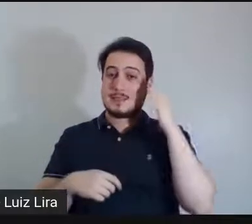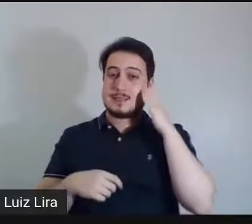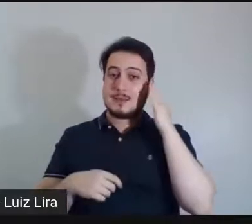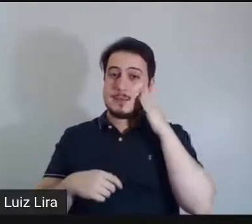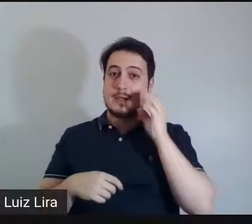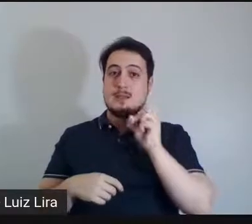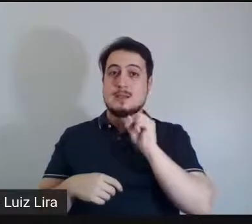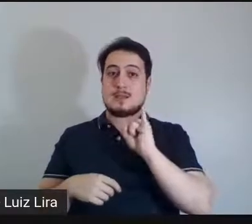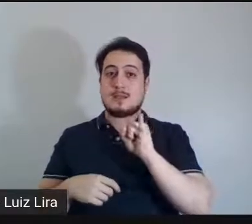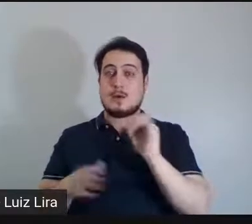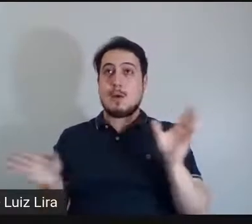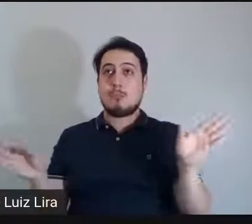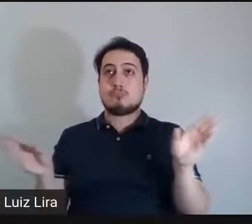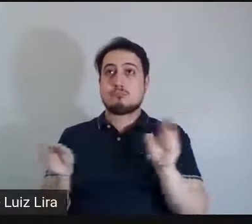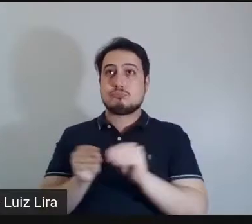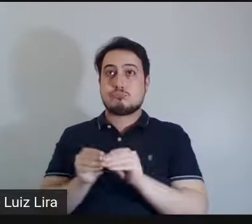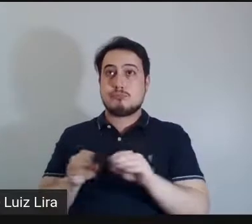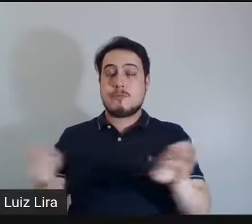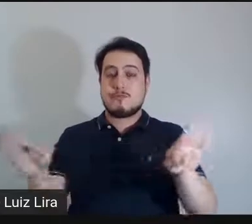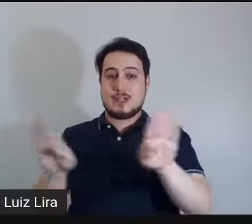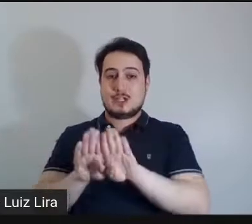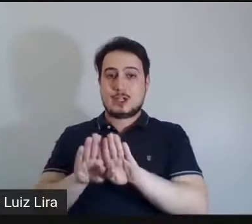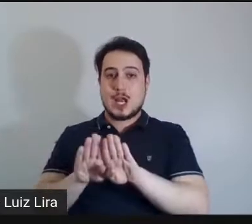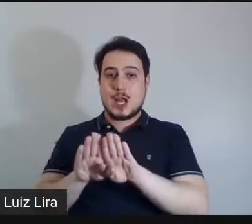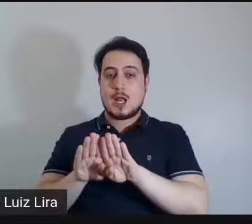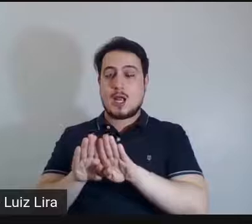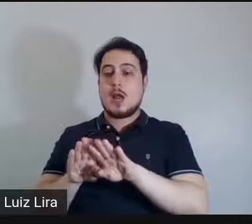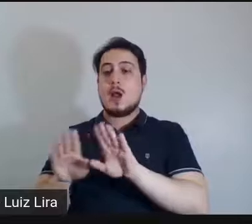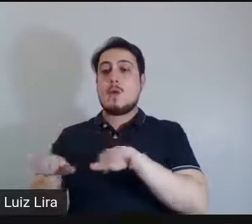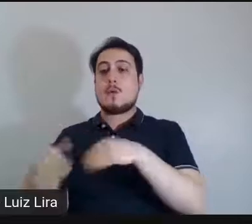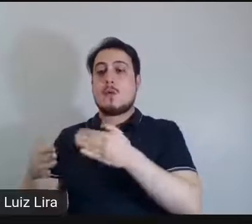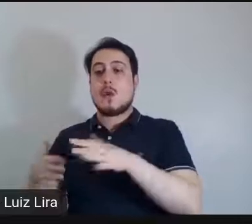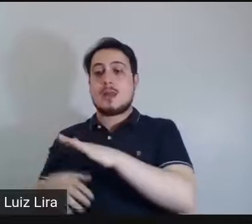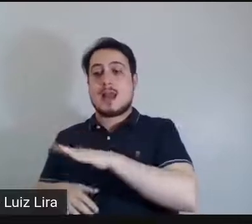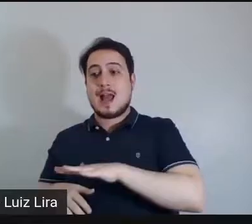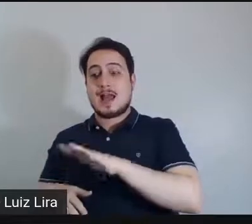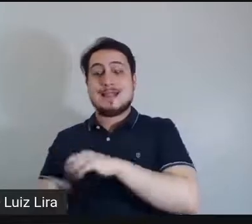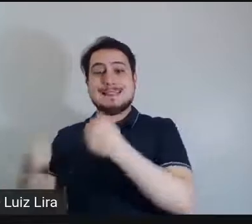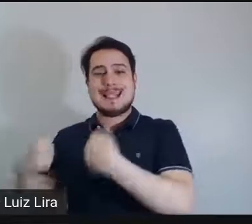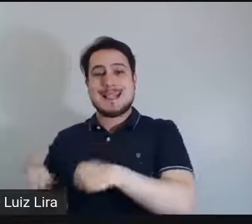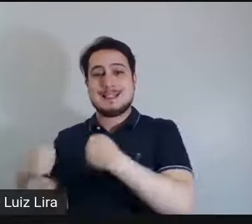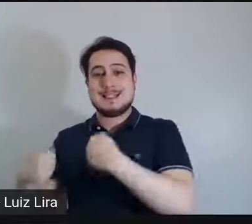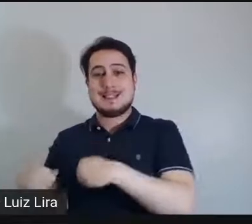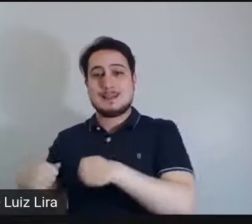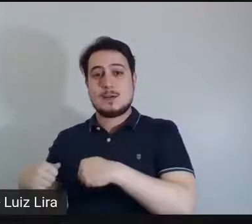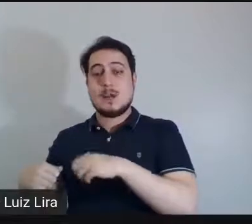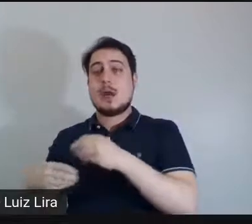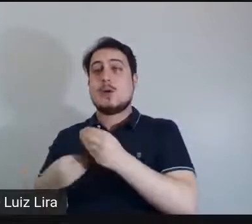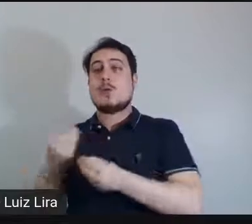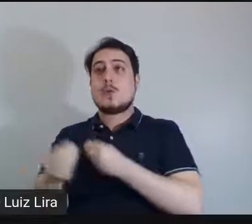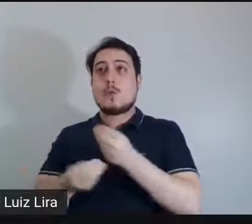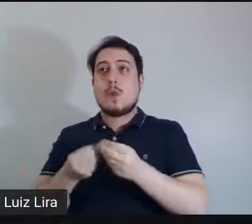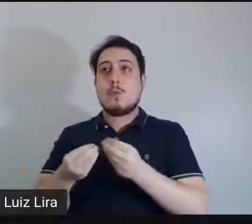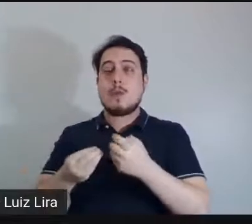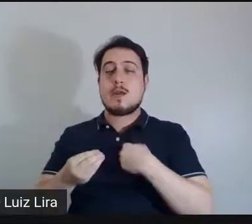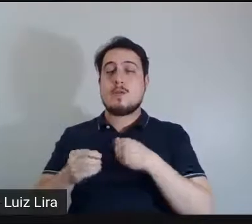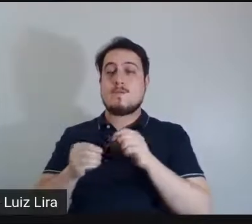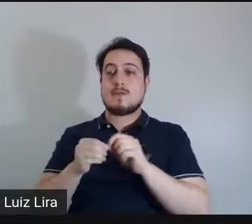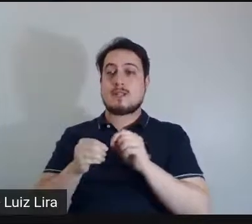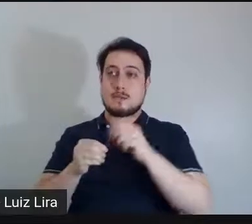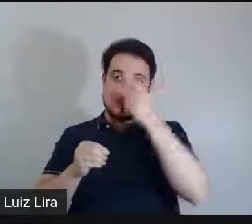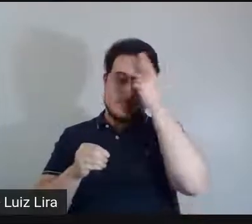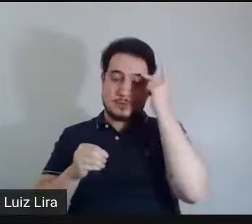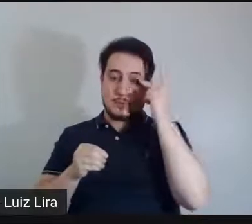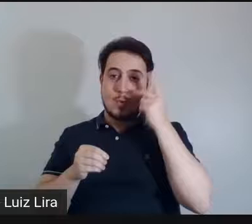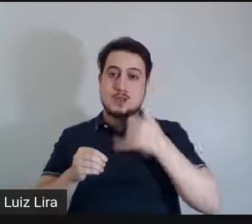o órgão inteiro, quem eram as atividades essenciais e o que eu fazia com as pessoas do grupo de risco. Né? Então, a gente